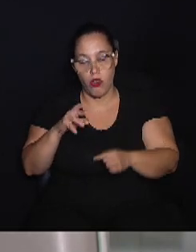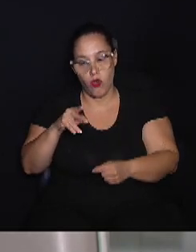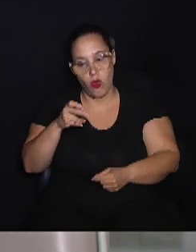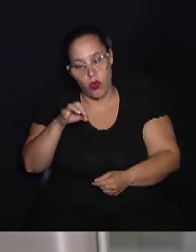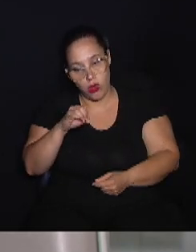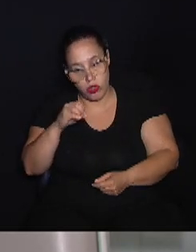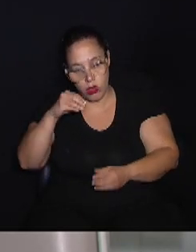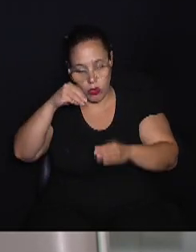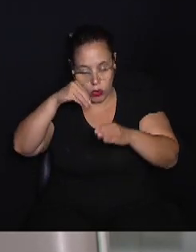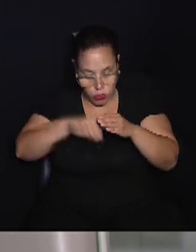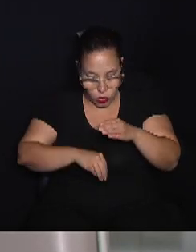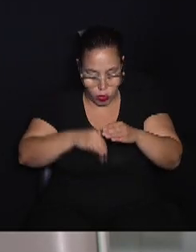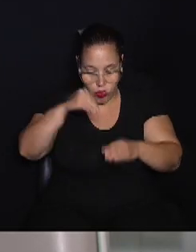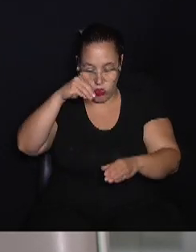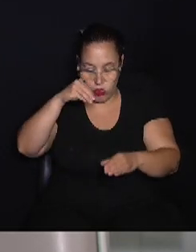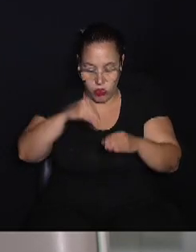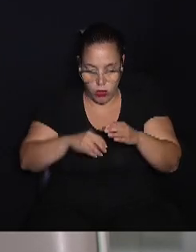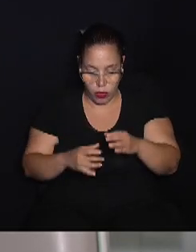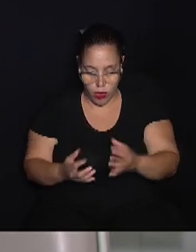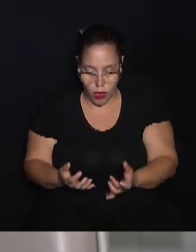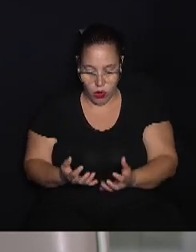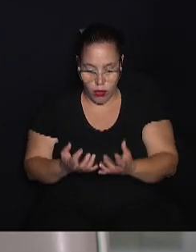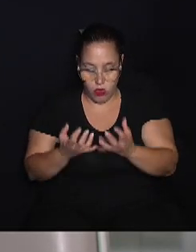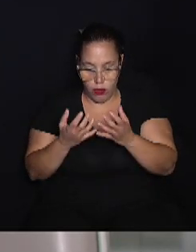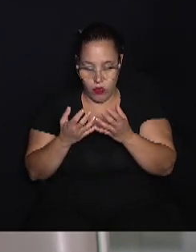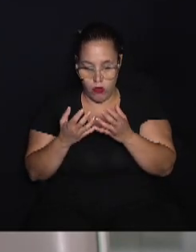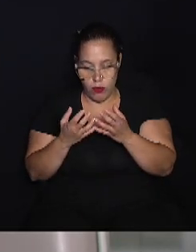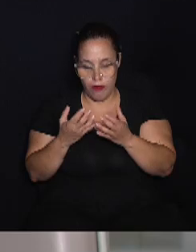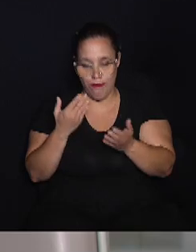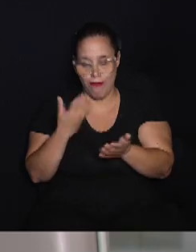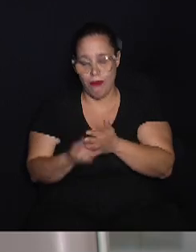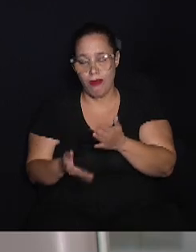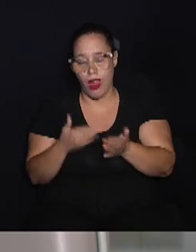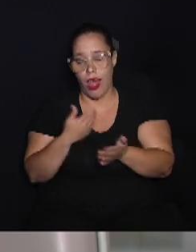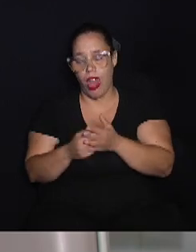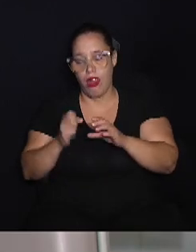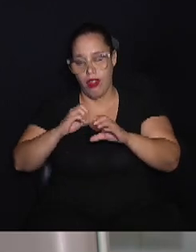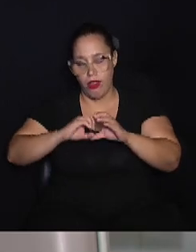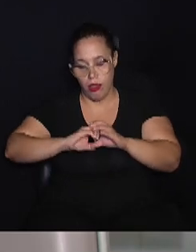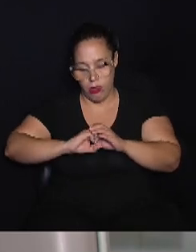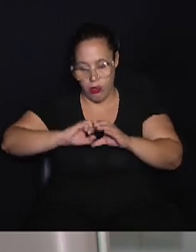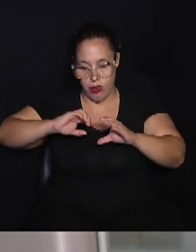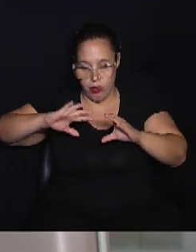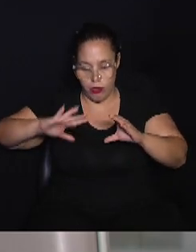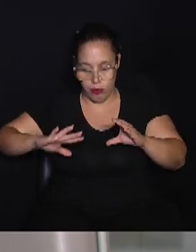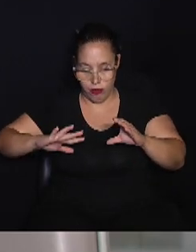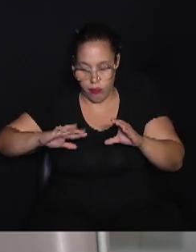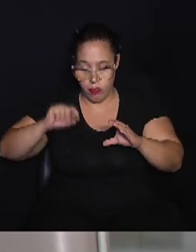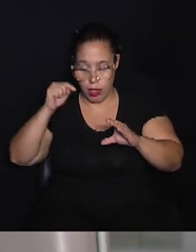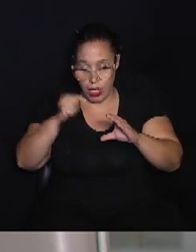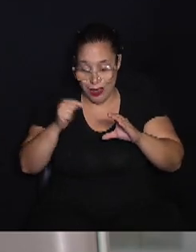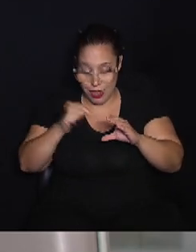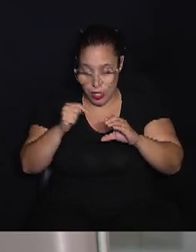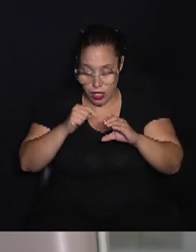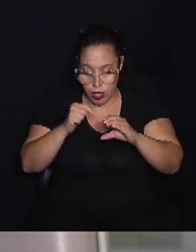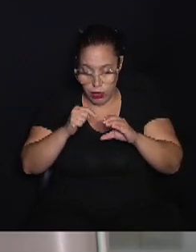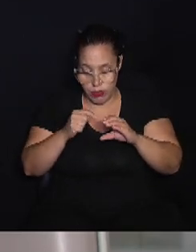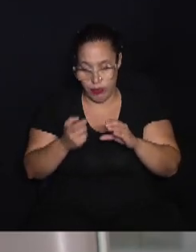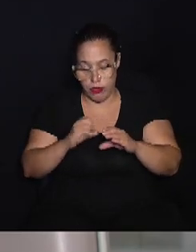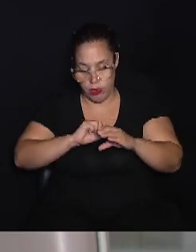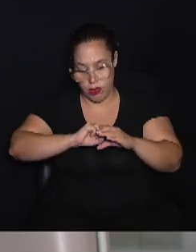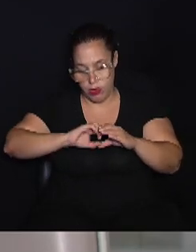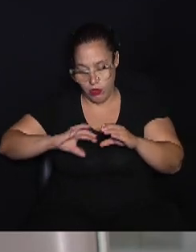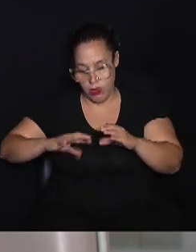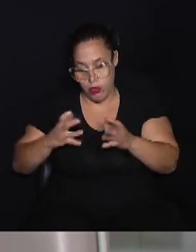daquela daquelas folhas se você ferve a folha você perde muitas características daquele daquela substância que você tá